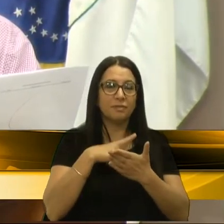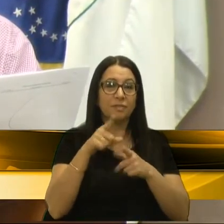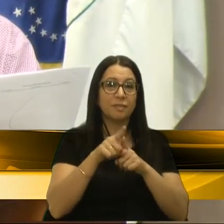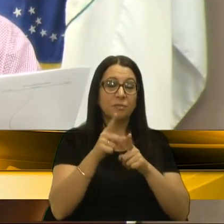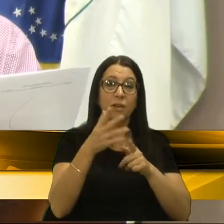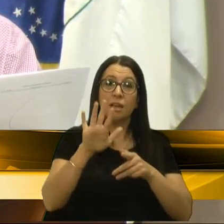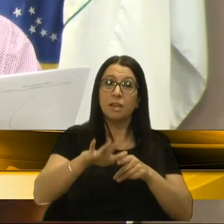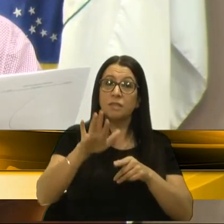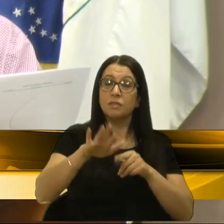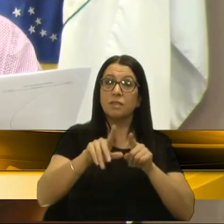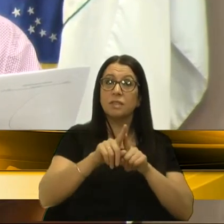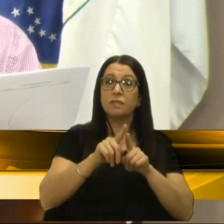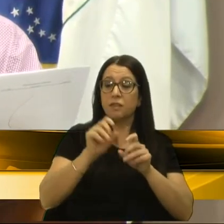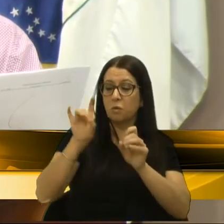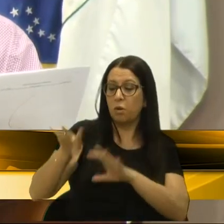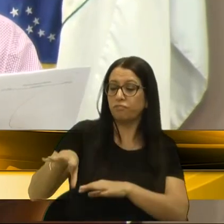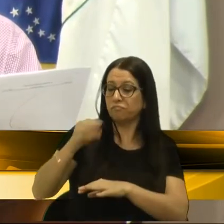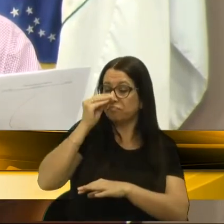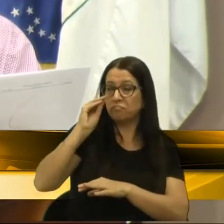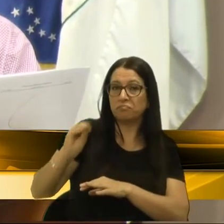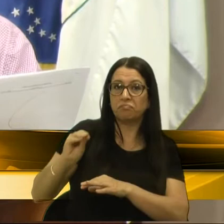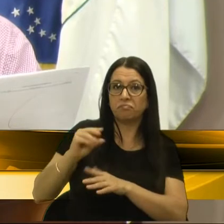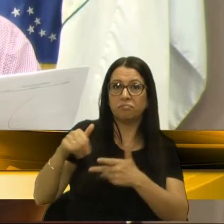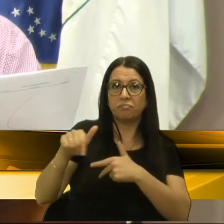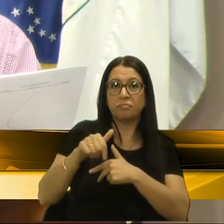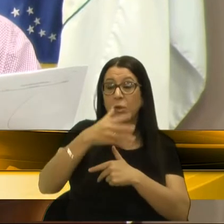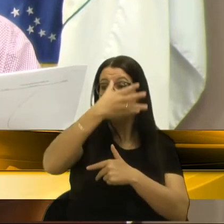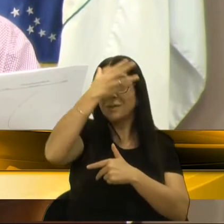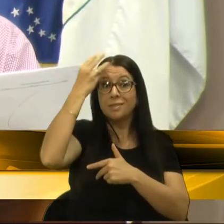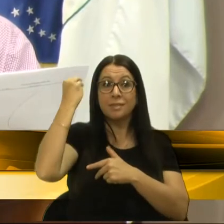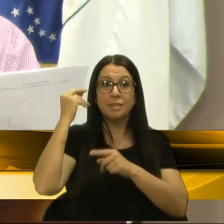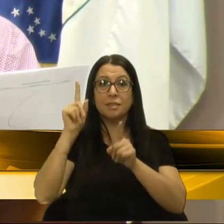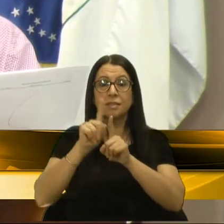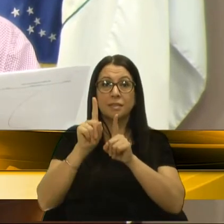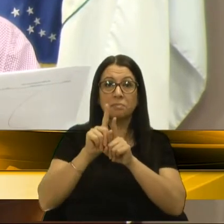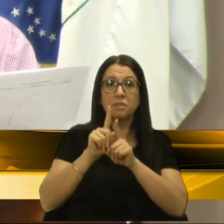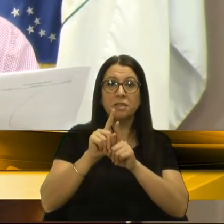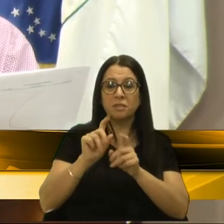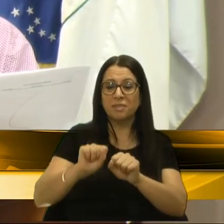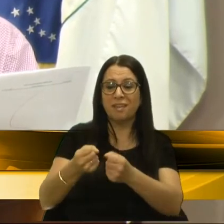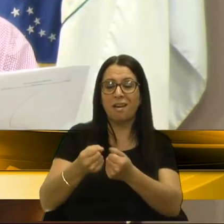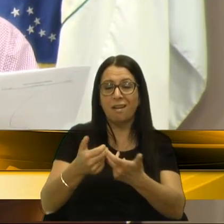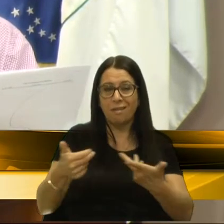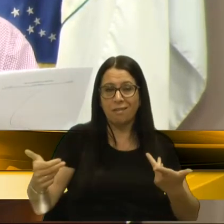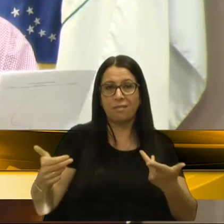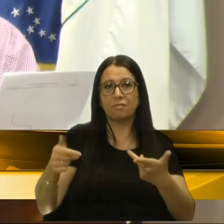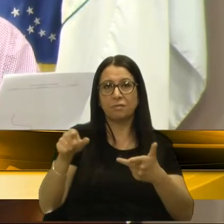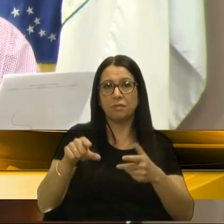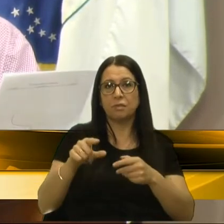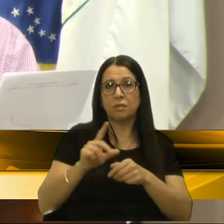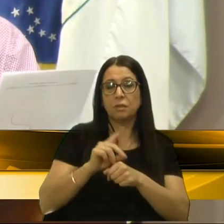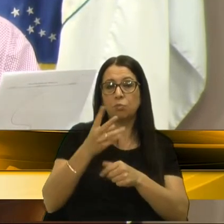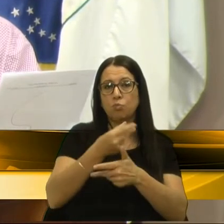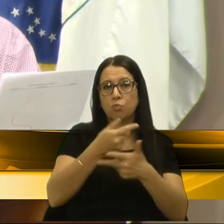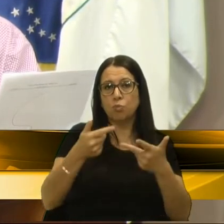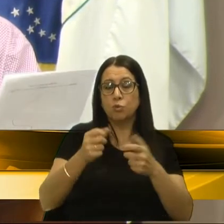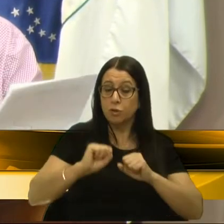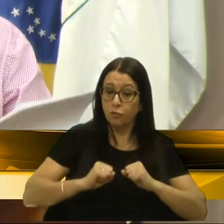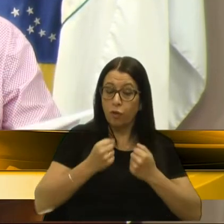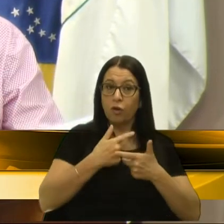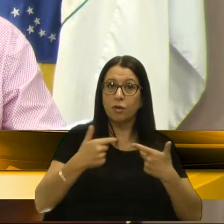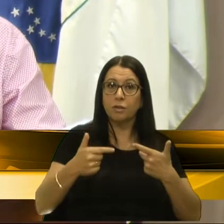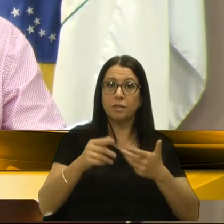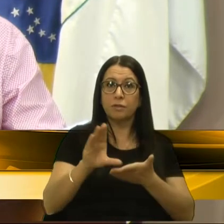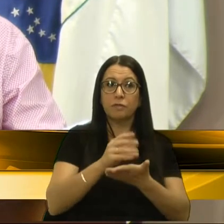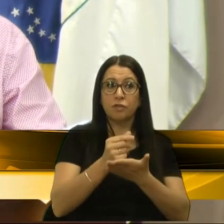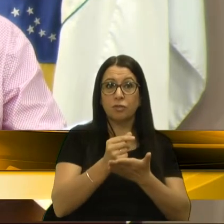muitas vezes ficam abandonadas, esquecidas ou são deterioradas, necessitando inúmeros esforços de investimento